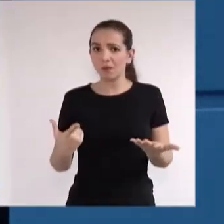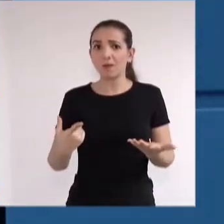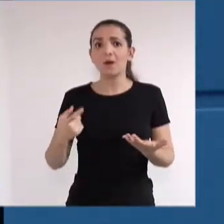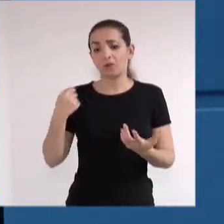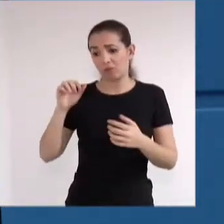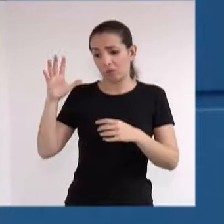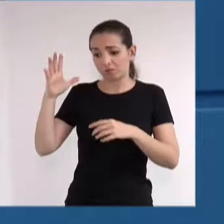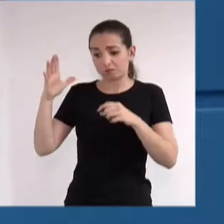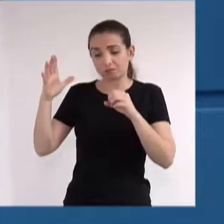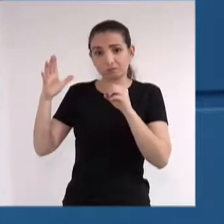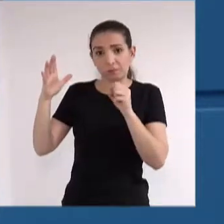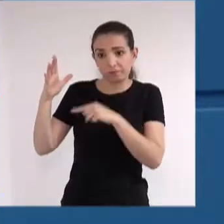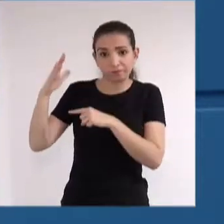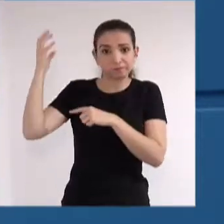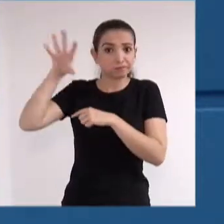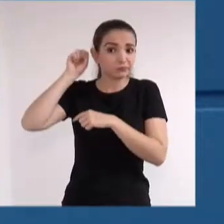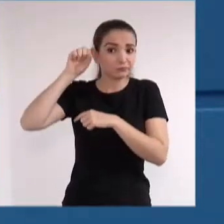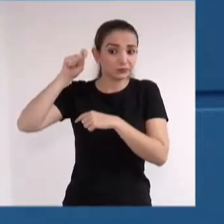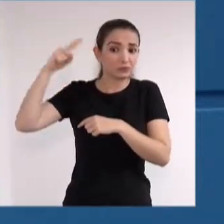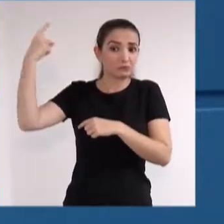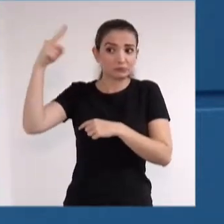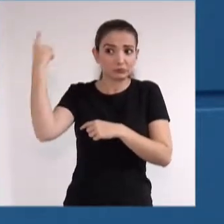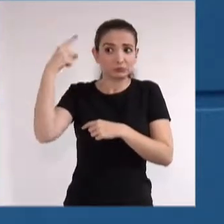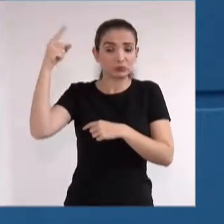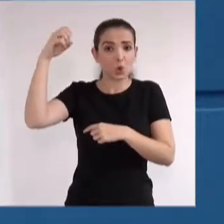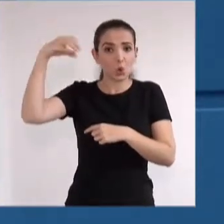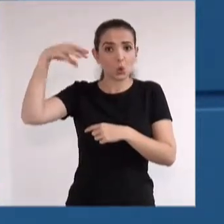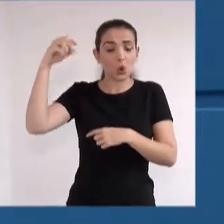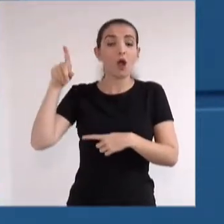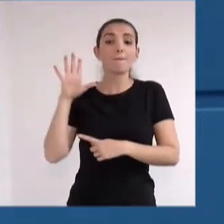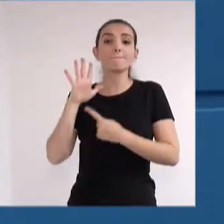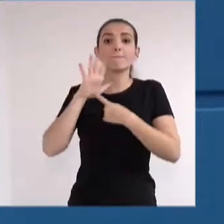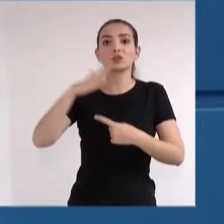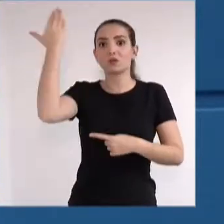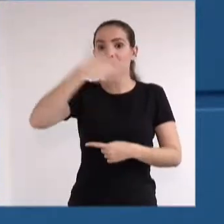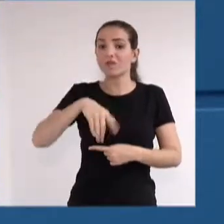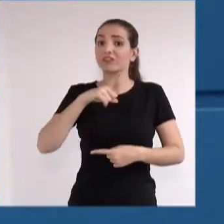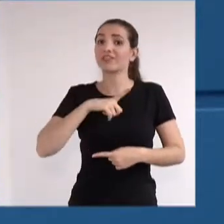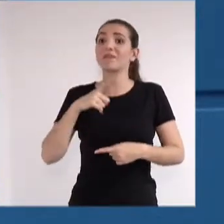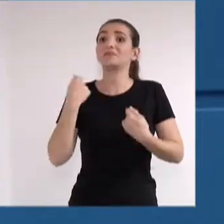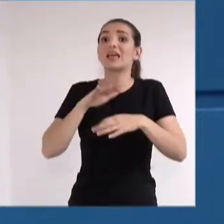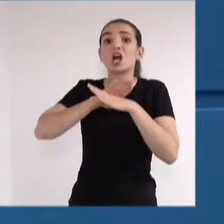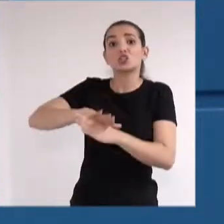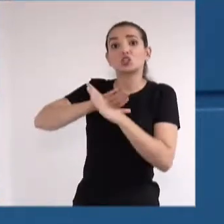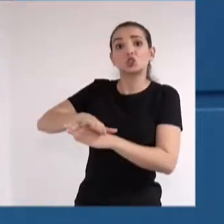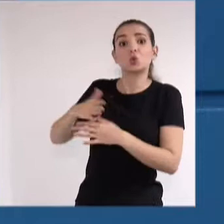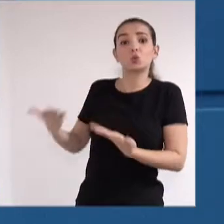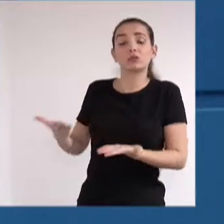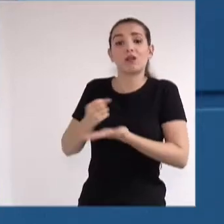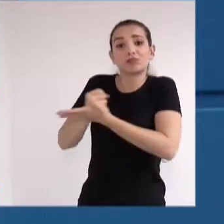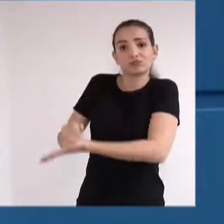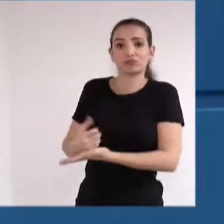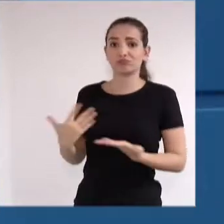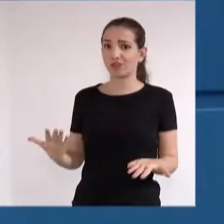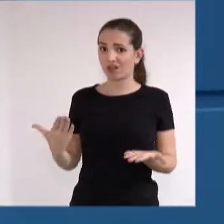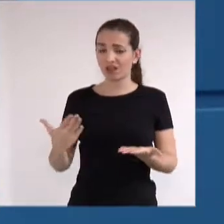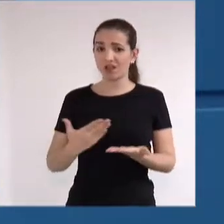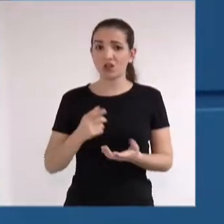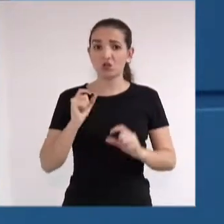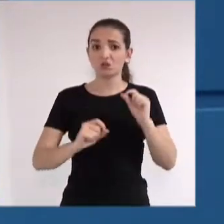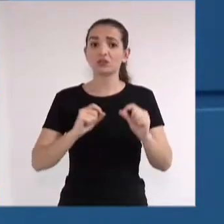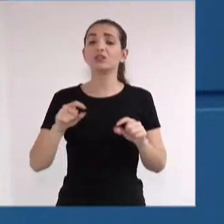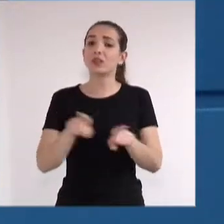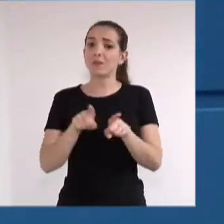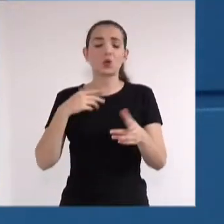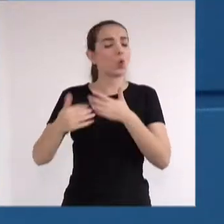ignorância. Cúmulo da ignorância. Então nós vamos deixar a pessoa passar mal, sentir mal, uma senhora, e não é só a acessibilidade de deficiente,